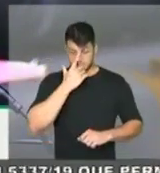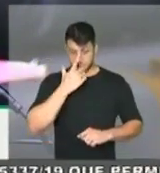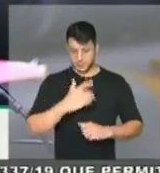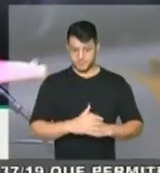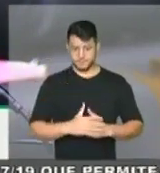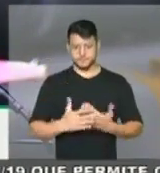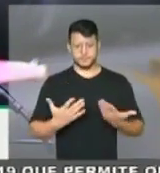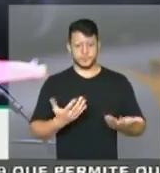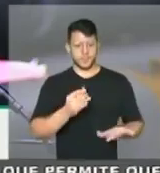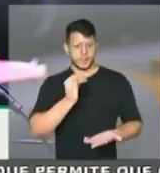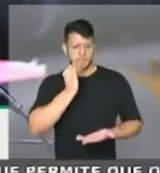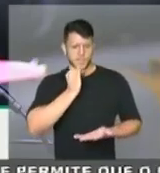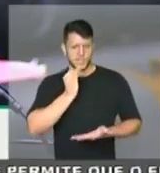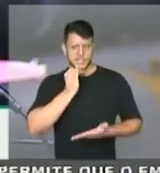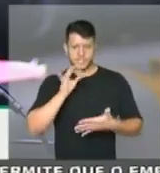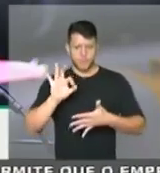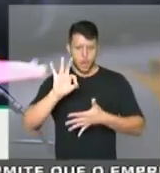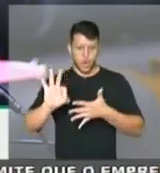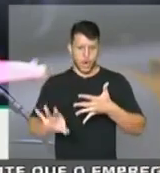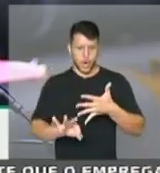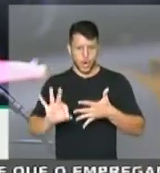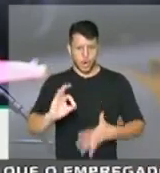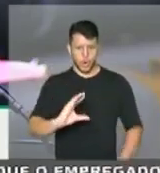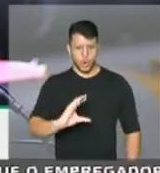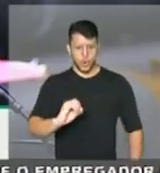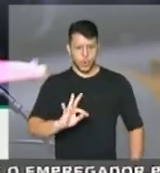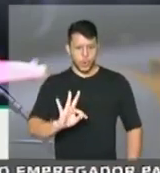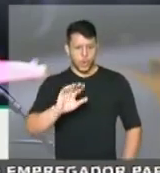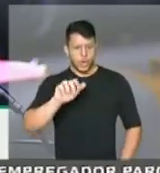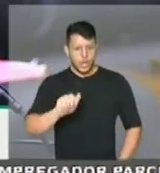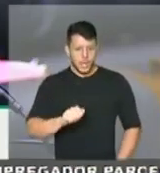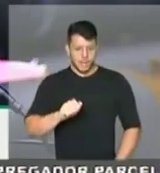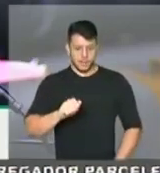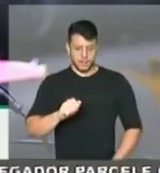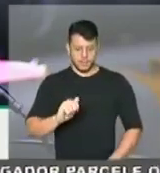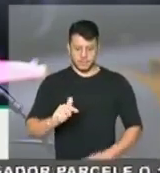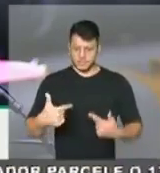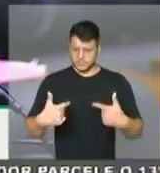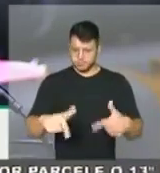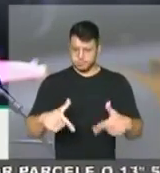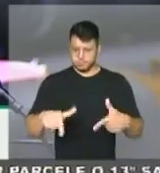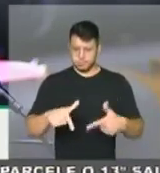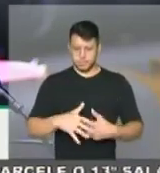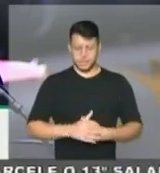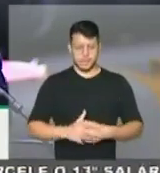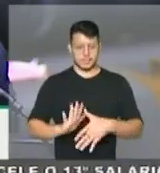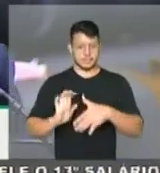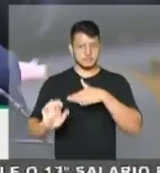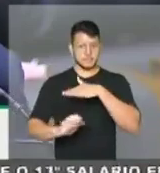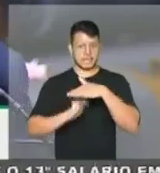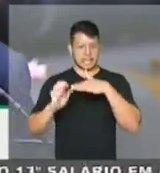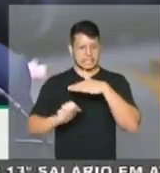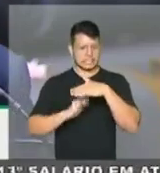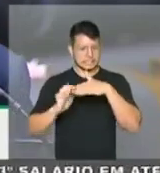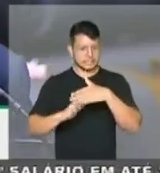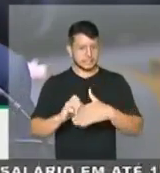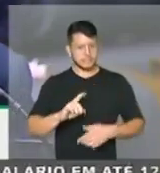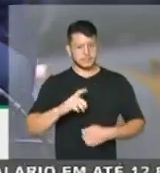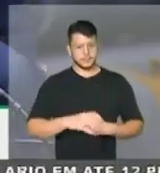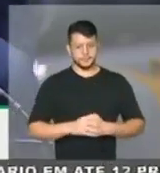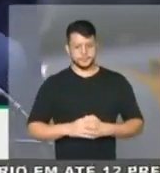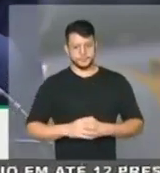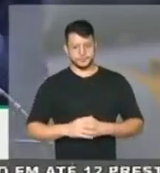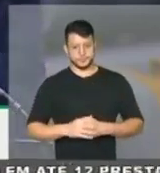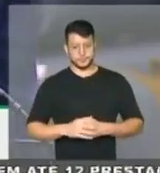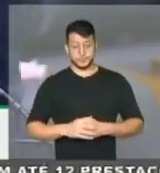a questão das contas de acesso ao longo do trabalho as empresas a cota das pessoas com